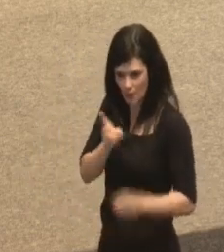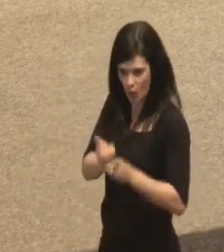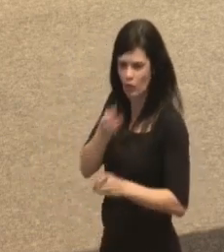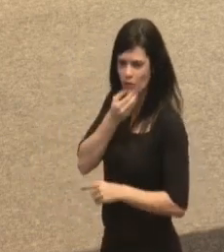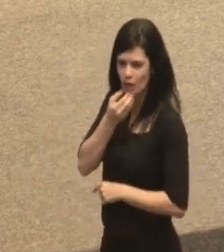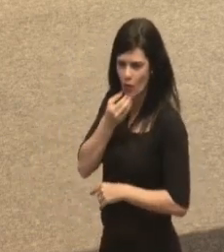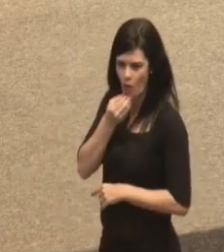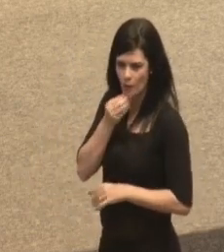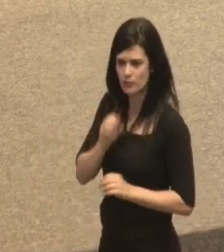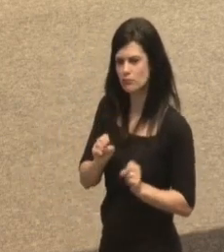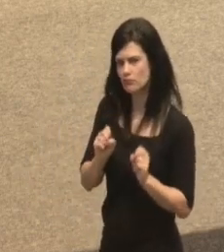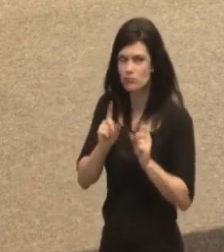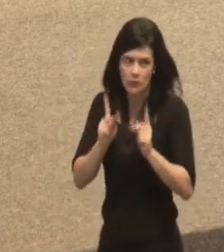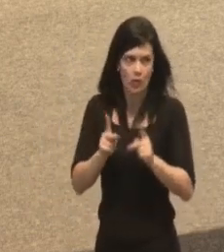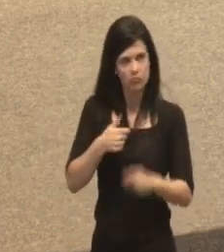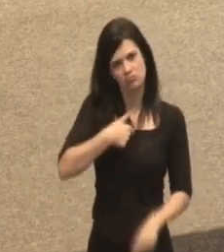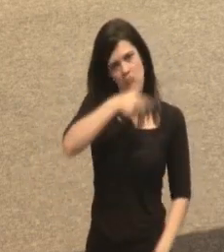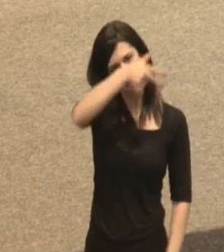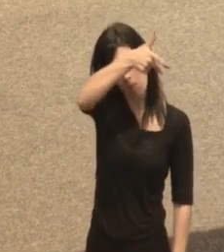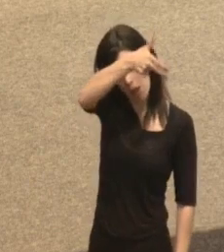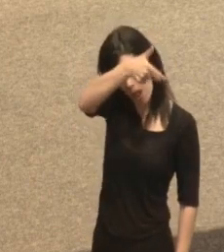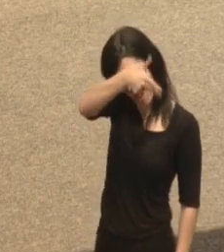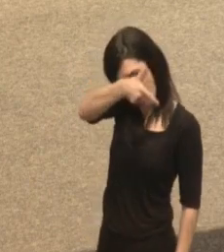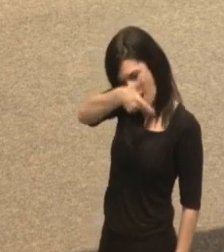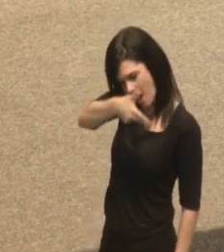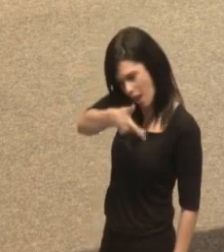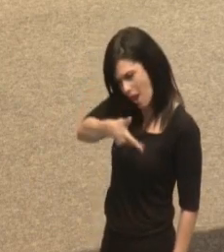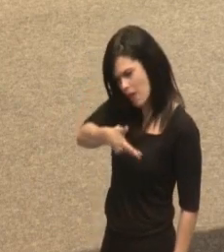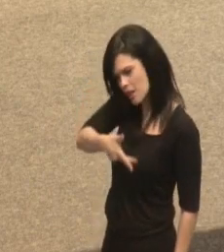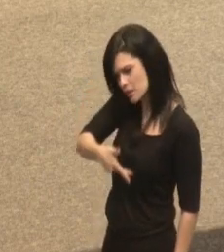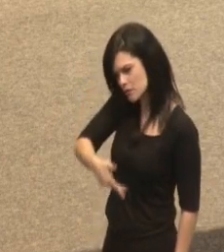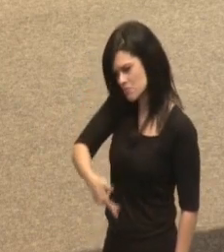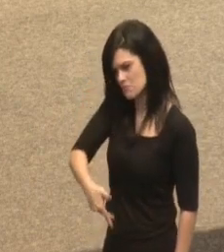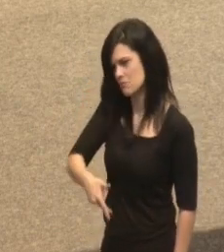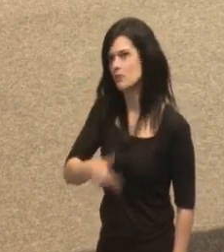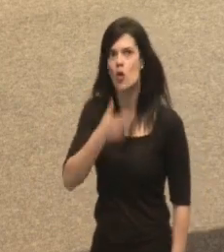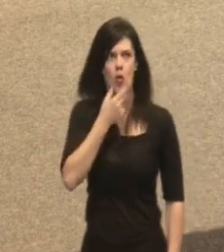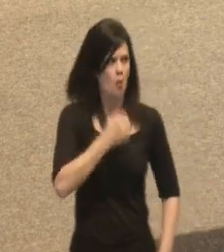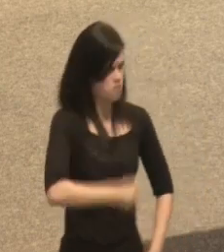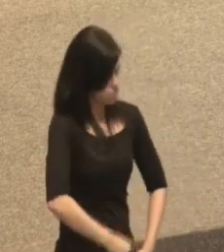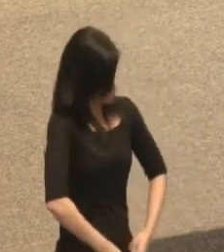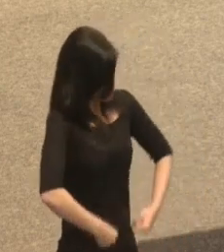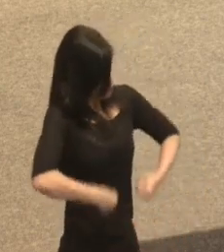esse moço. Aí eu fui lá, e é um camarada realmente forte,